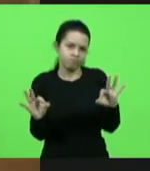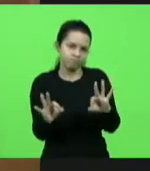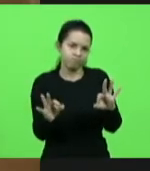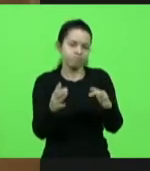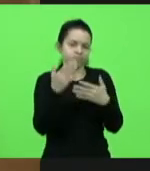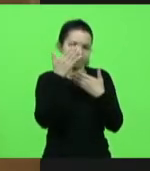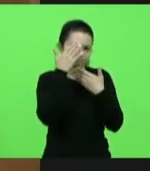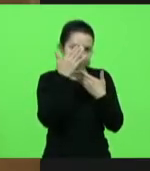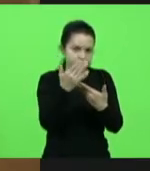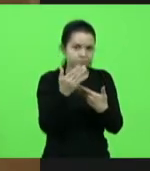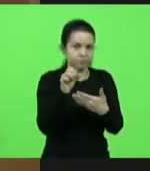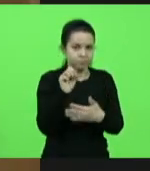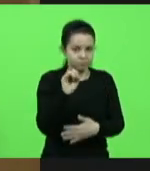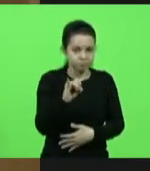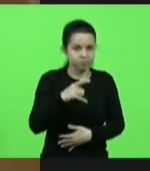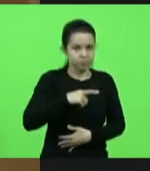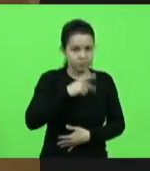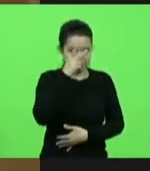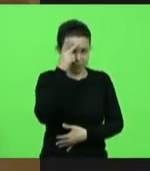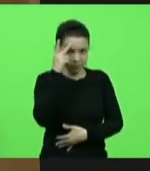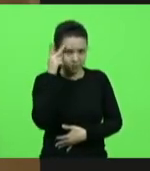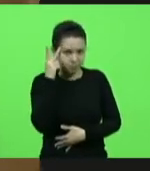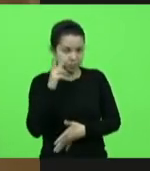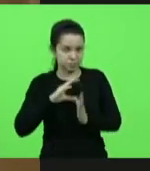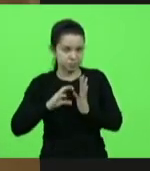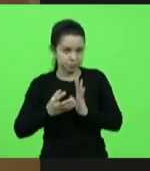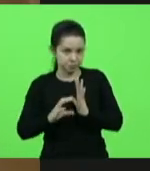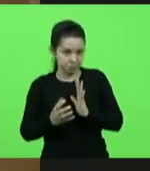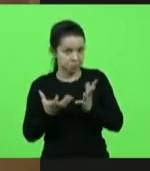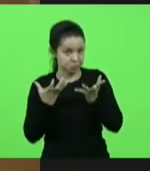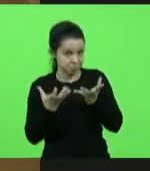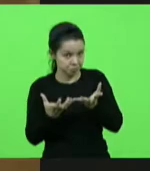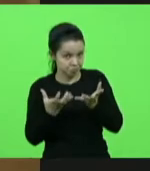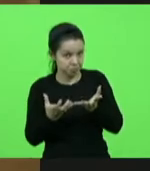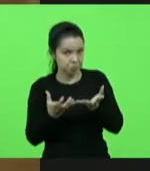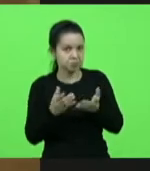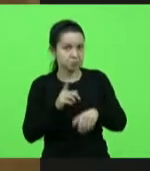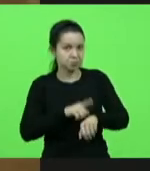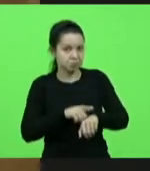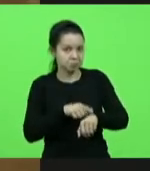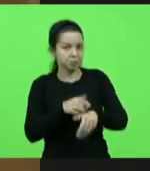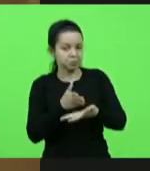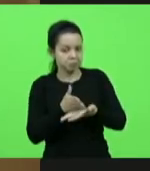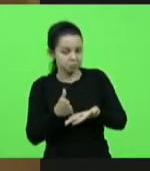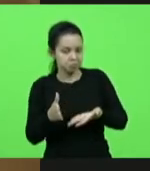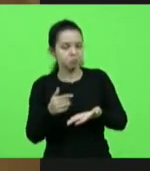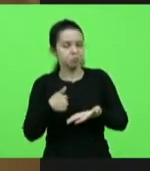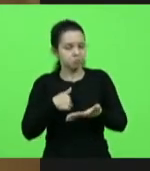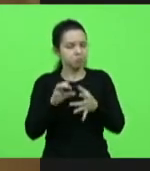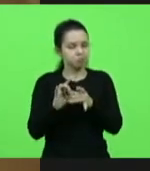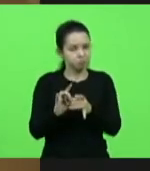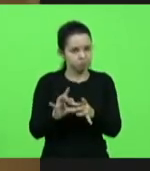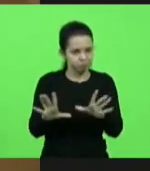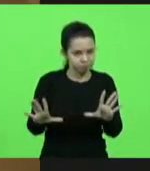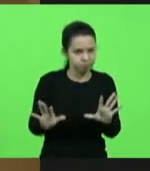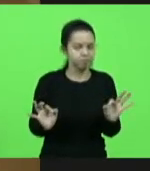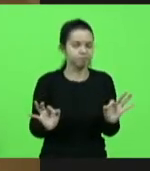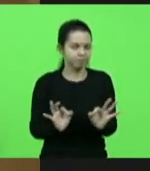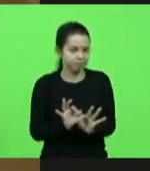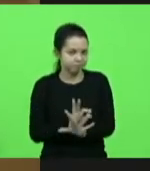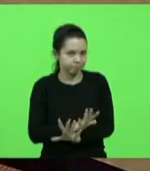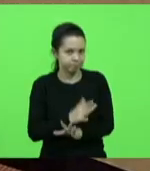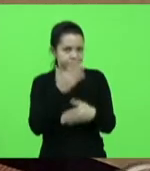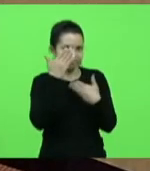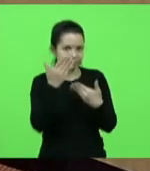alguém do nosso partido, do nosso bloco, quiser usar o restante do tempo, eu estou encerrando por aqui. Muito